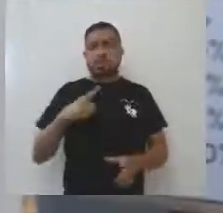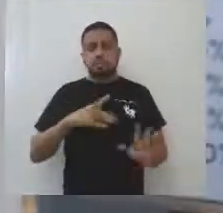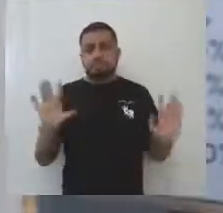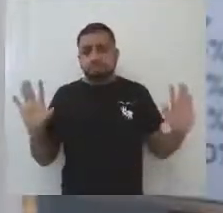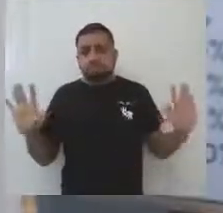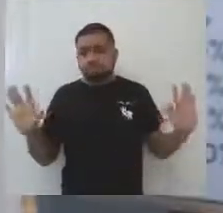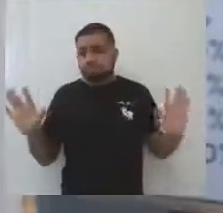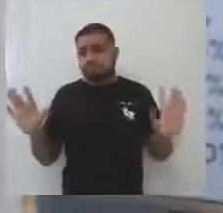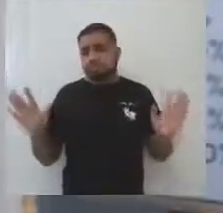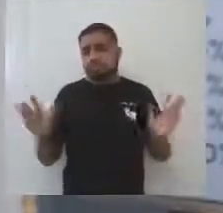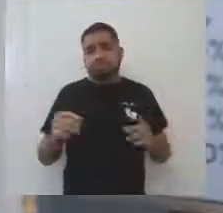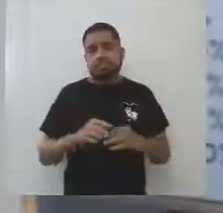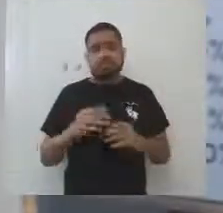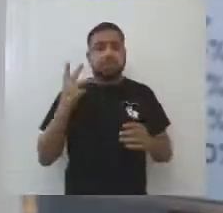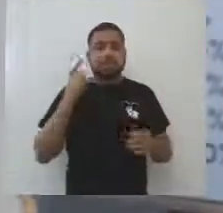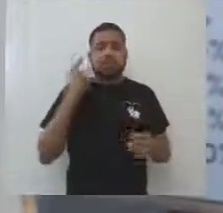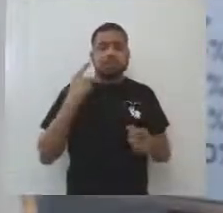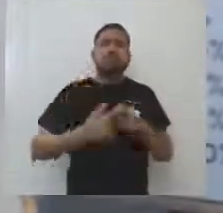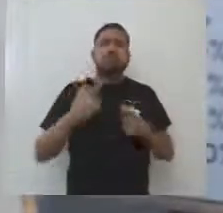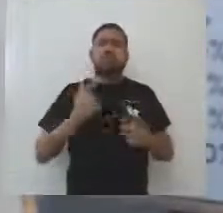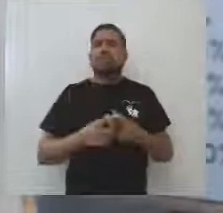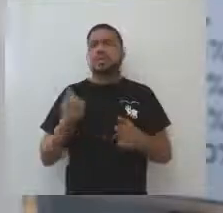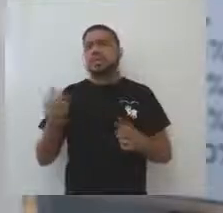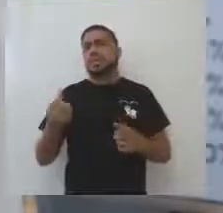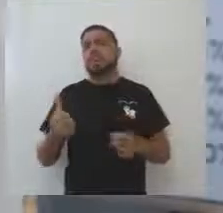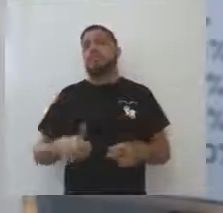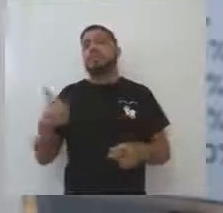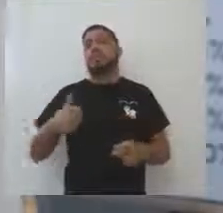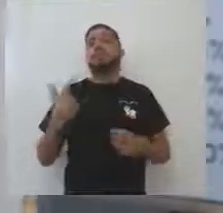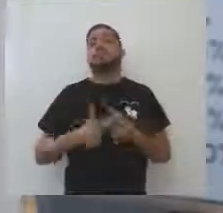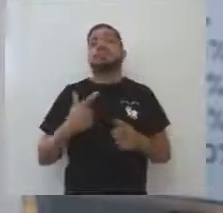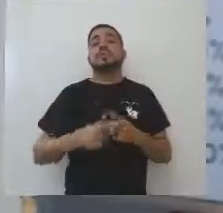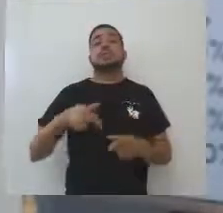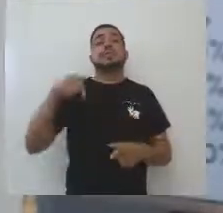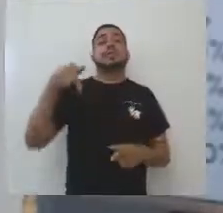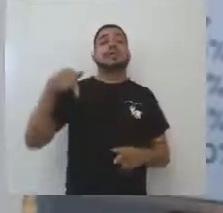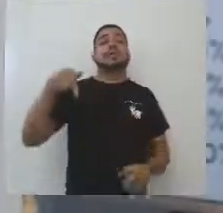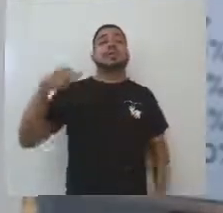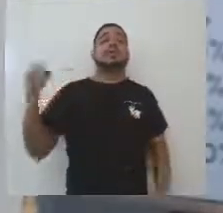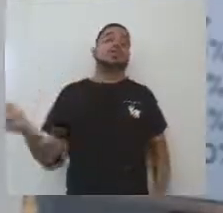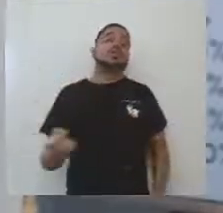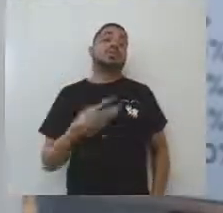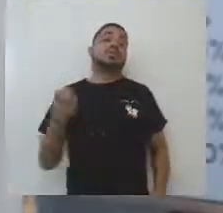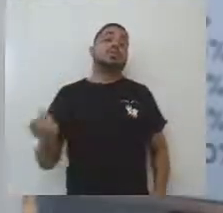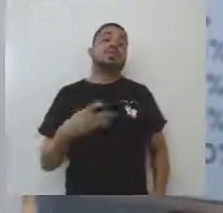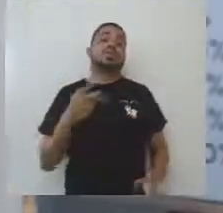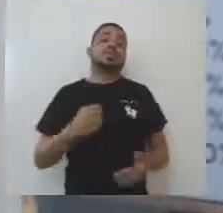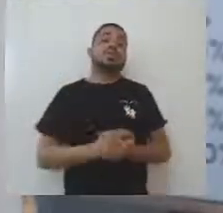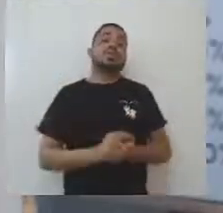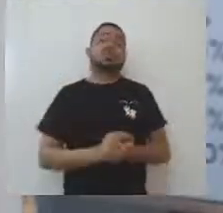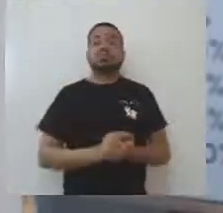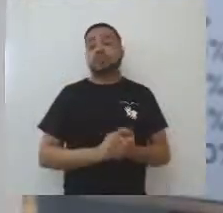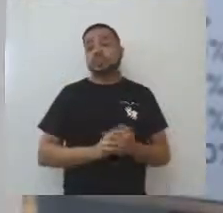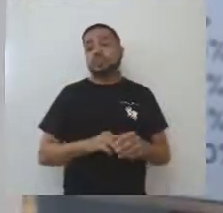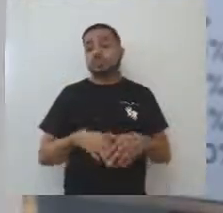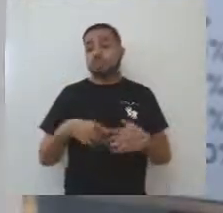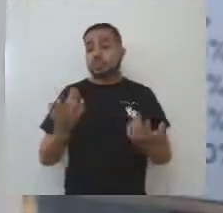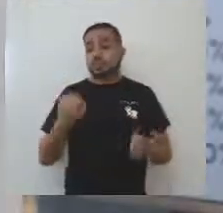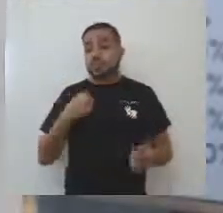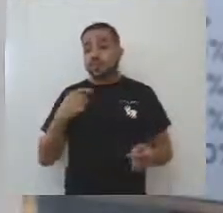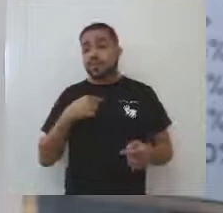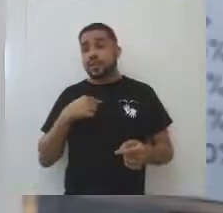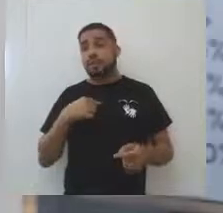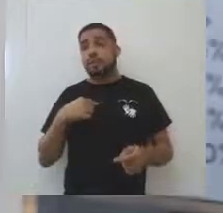6 primeiros são tranquilos. Ah, mas por que os 6 primeiros? Porque o 7º filho é um novo cruzamento, menino. Então, assim, eu fiz um